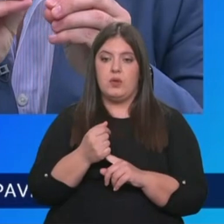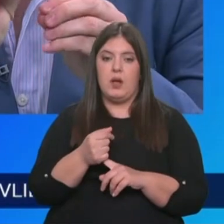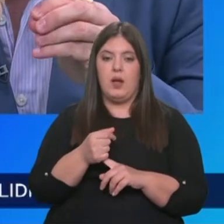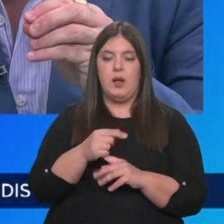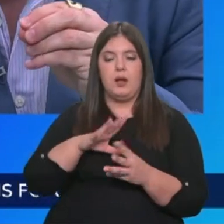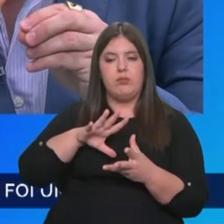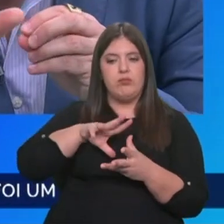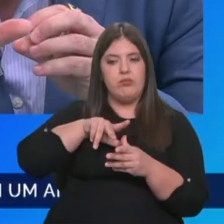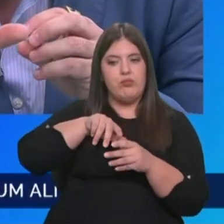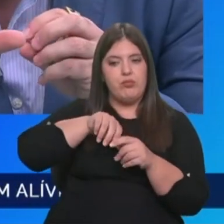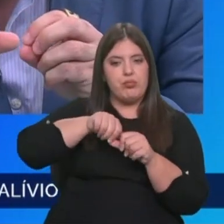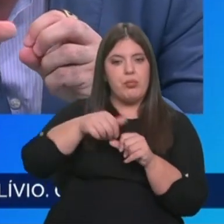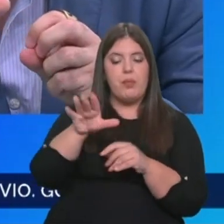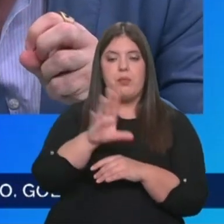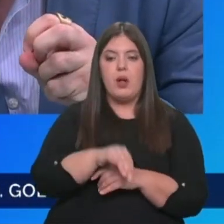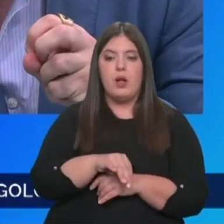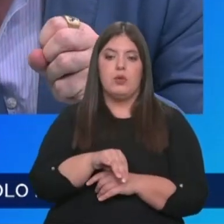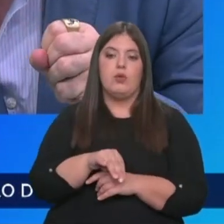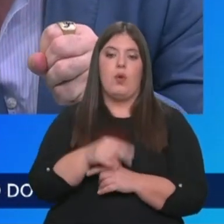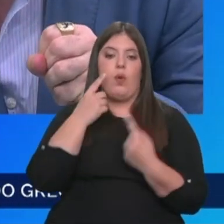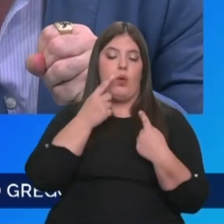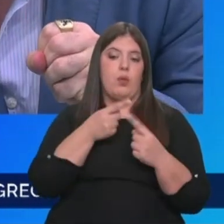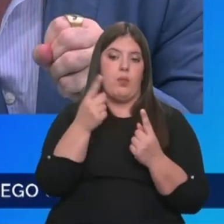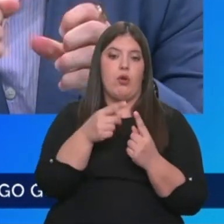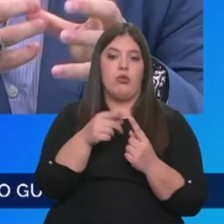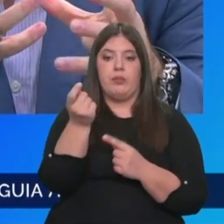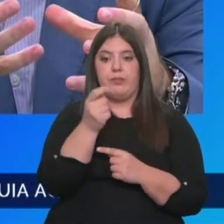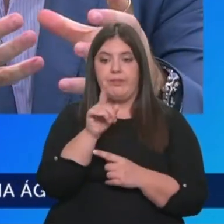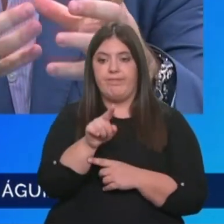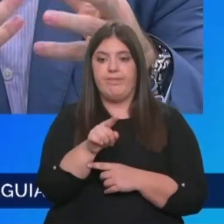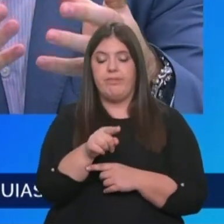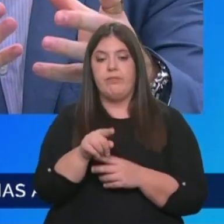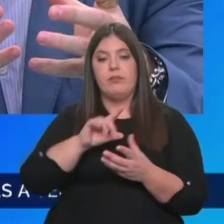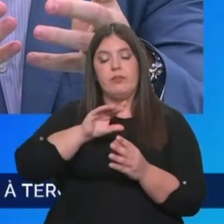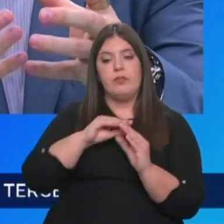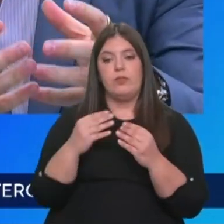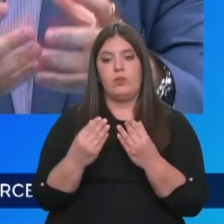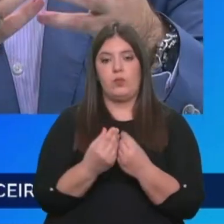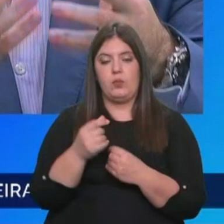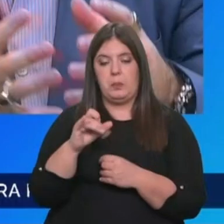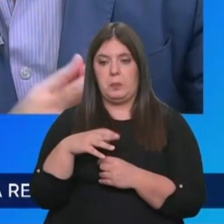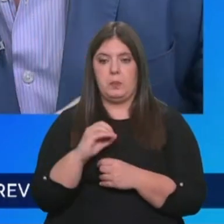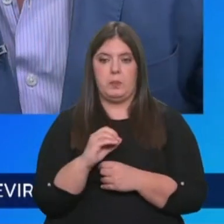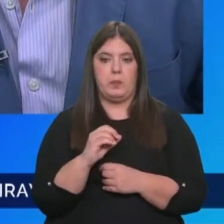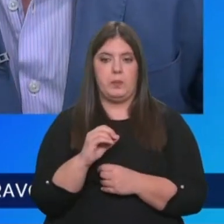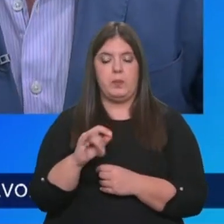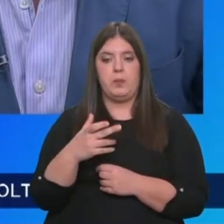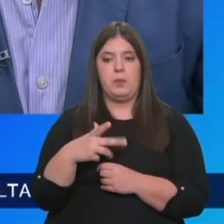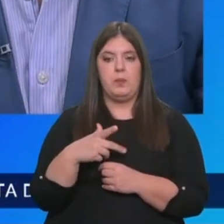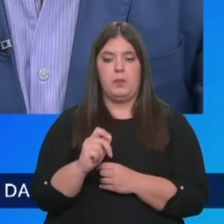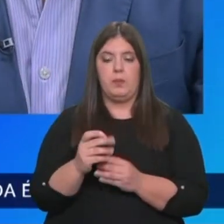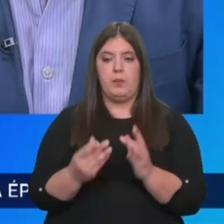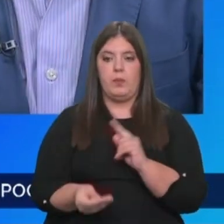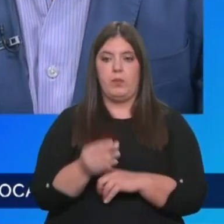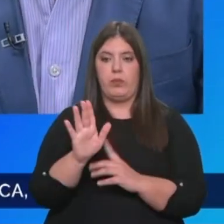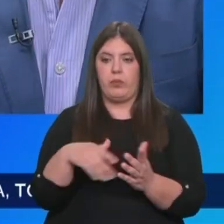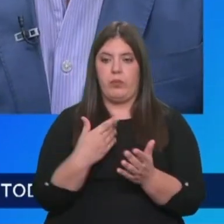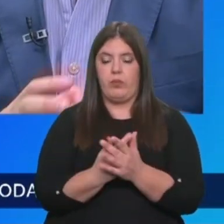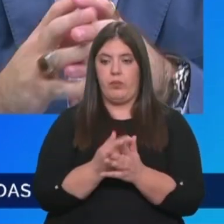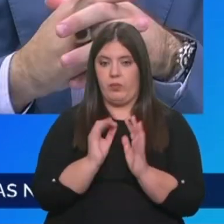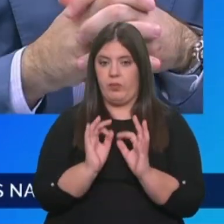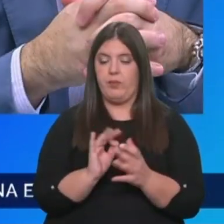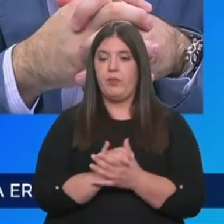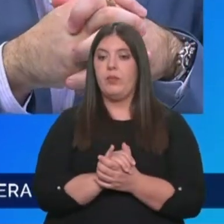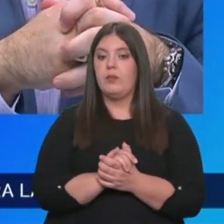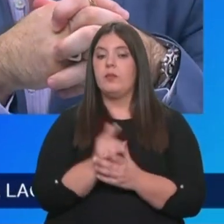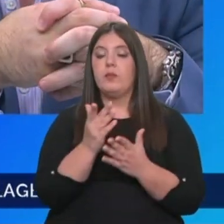corroer, consegue destruir ainda mais o que mostram estas ilustrações, que é o tal disco protoplanetário, que dá origem aos planetas.